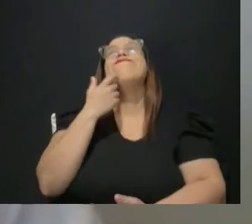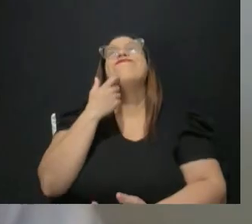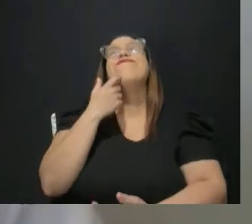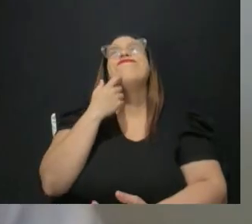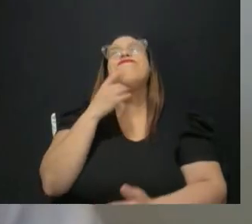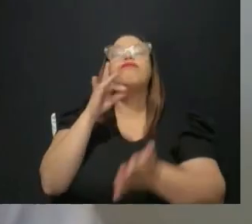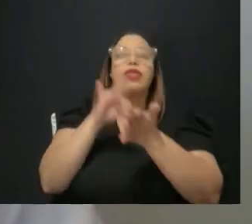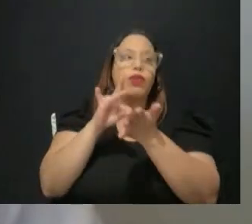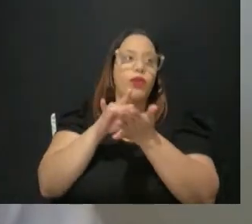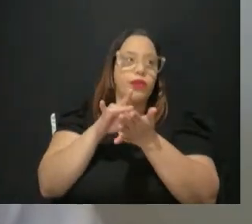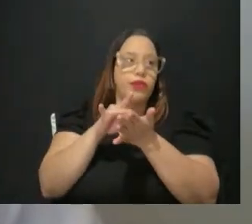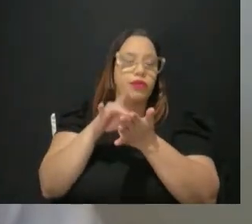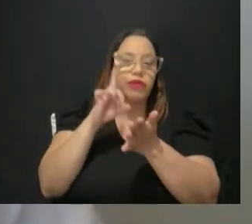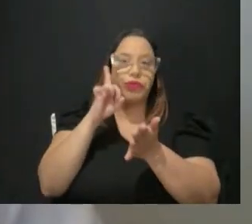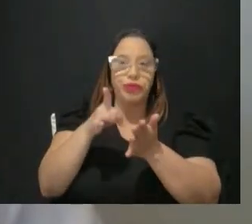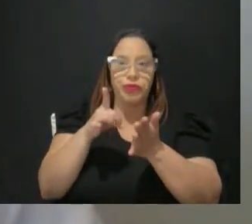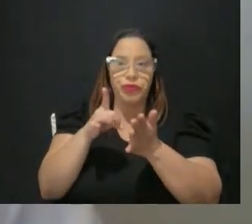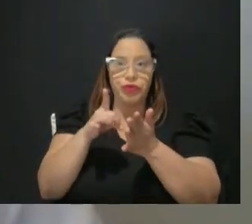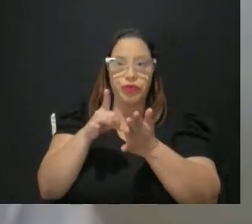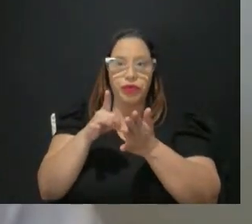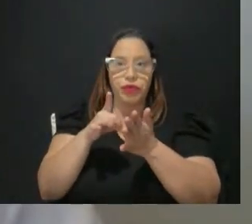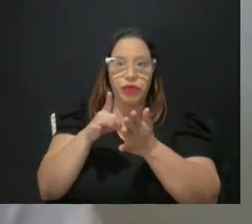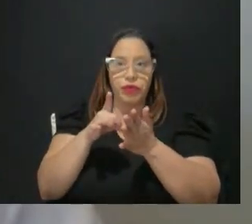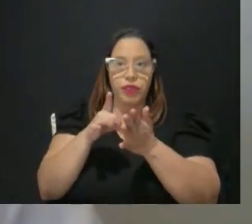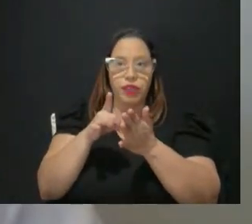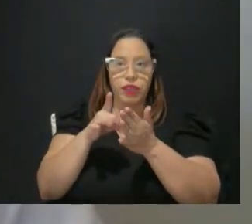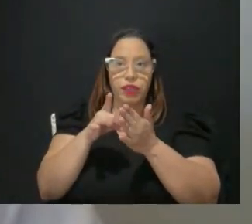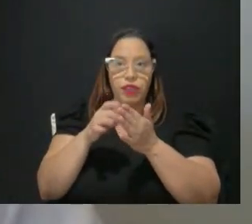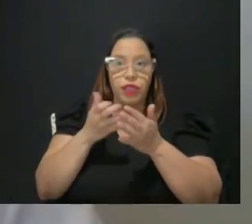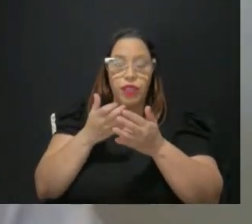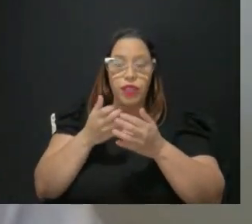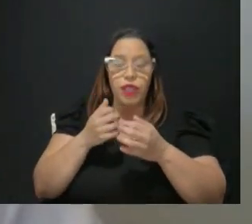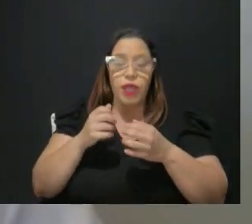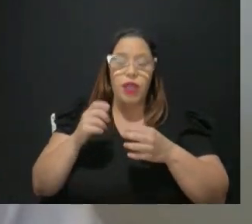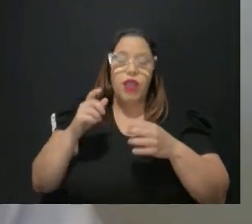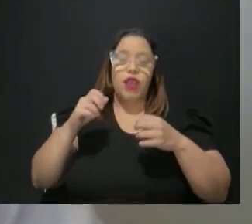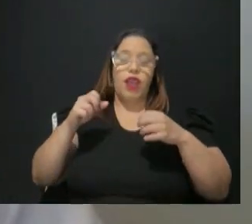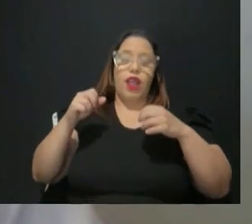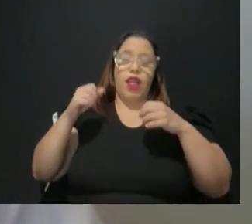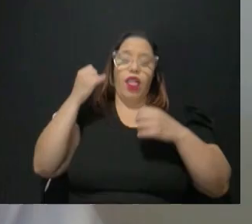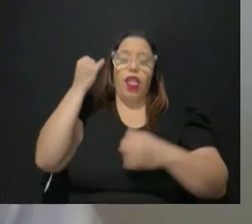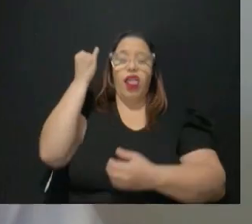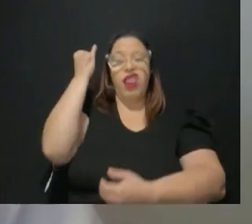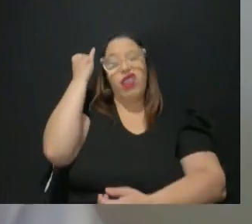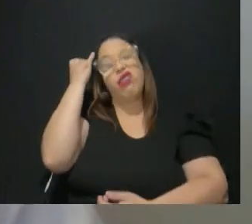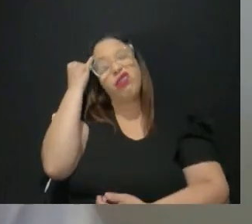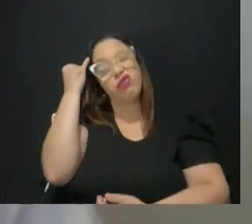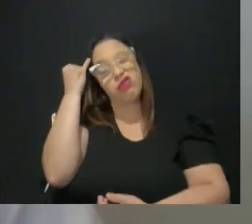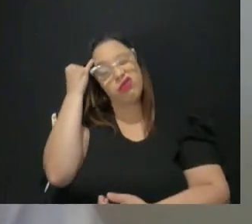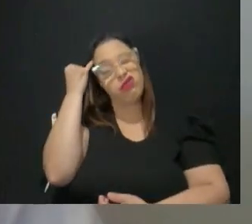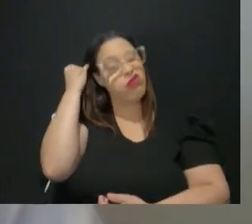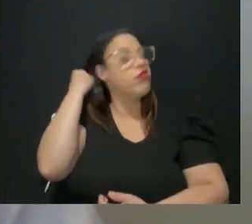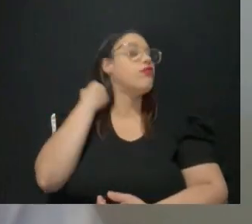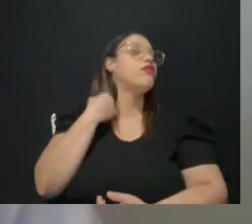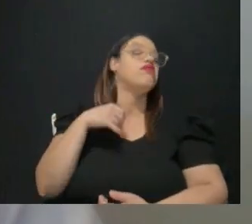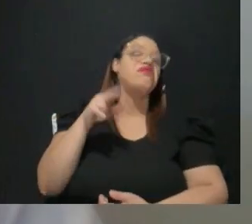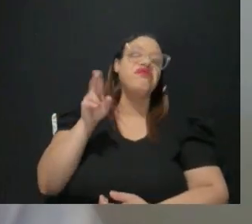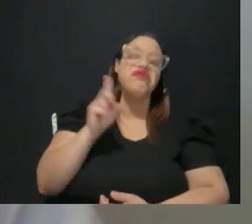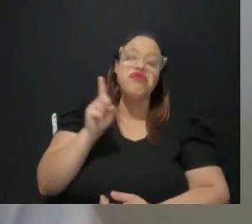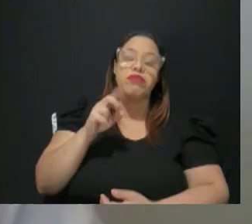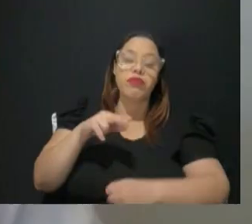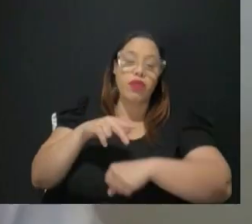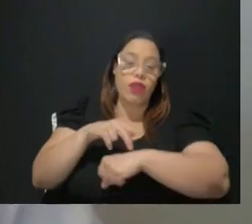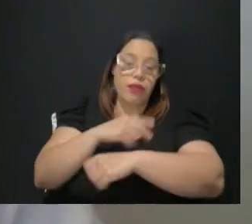na verdade, o fato da população ter ficado cada vez mais sedentária e que não utiliza